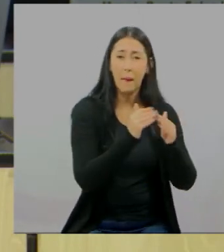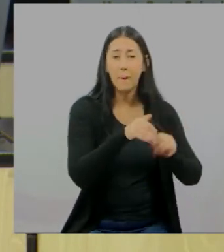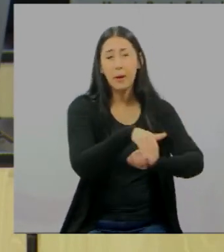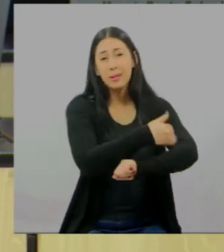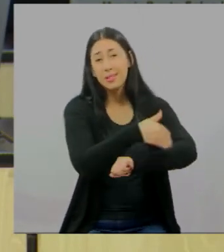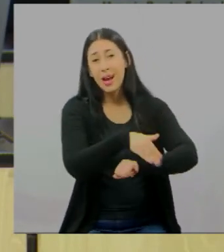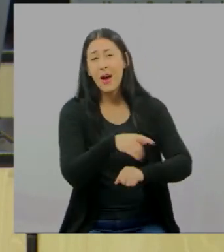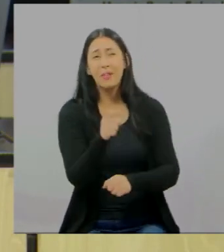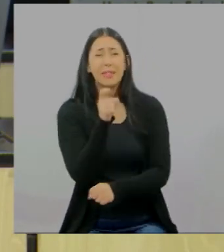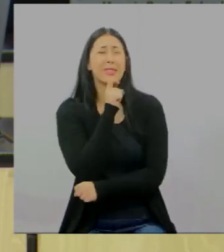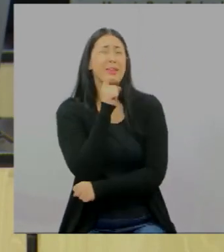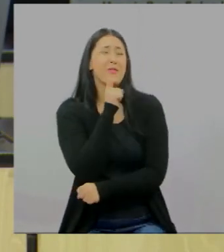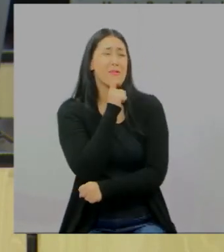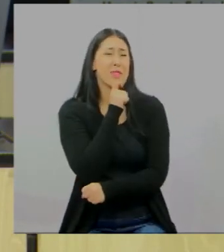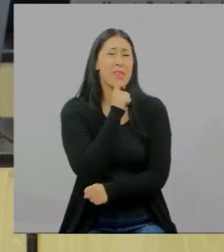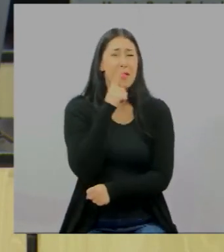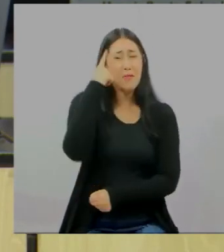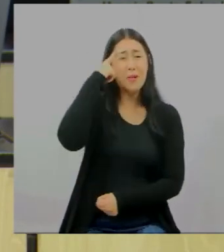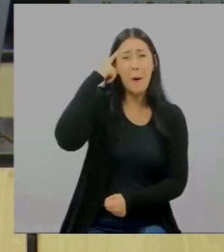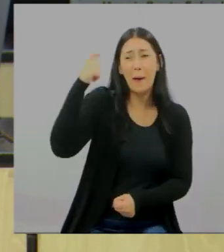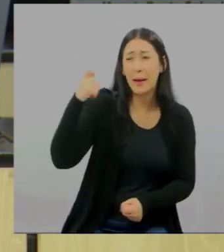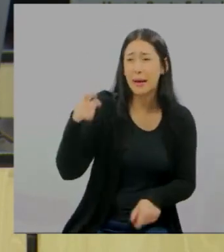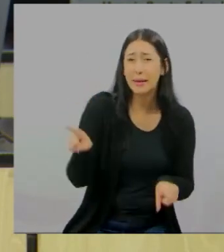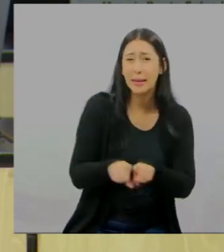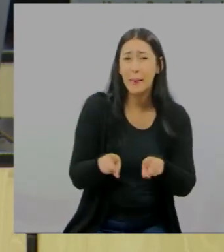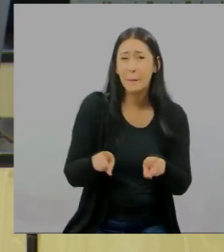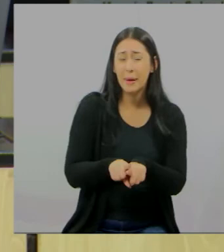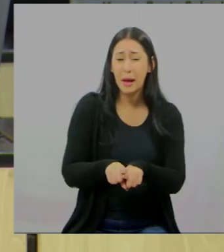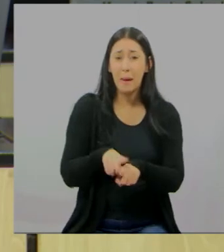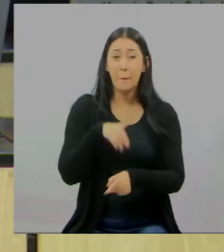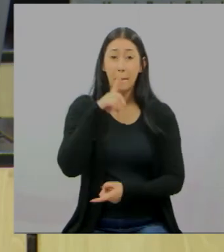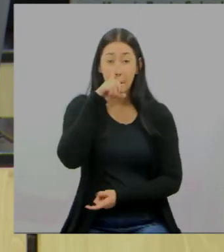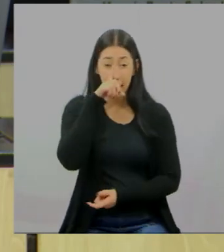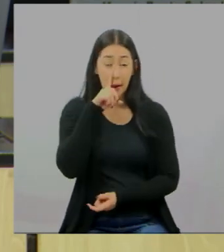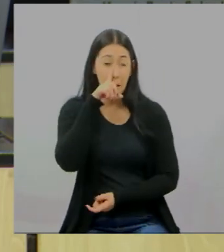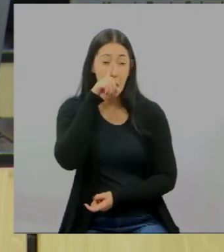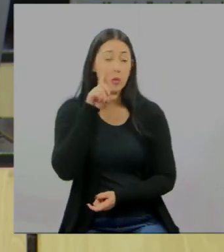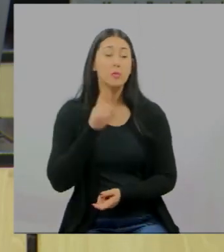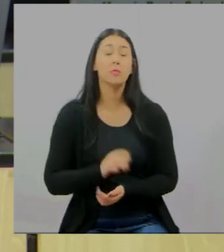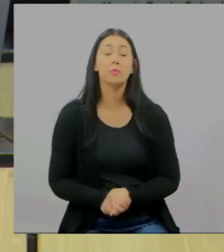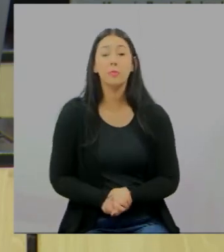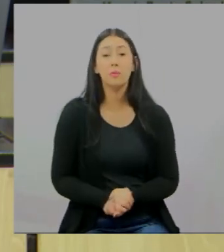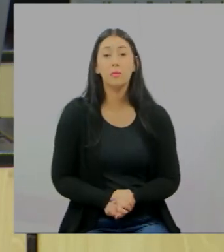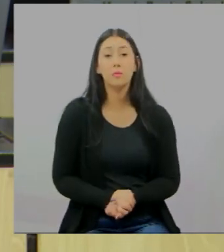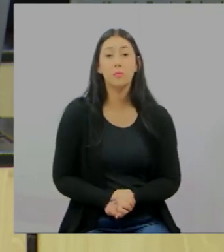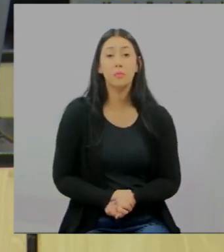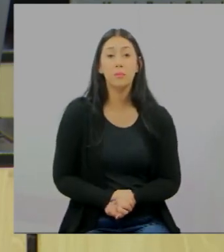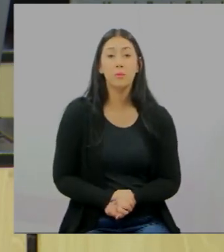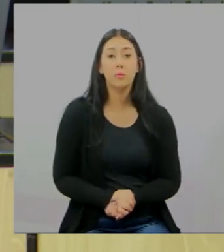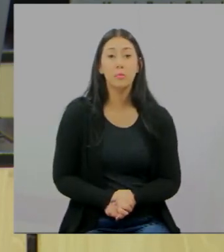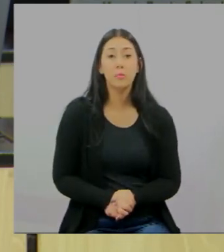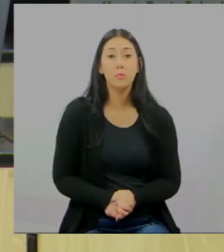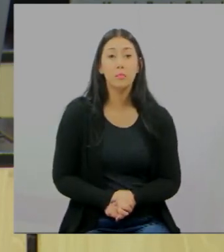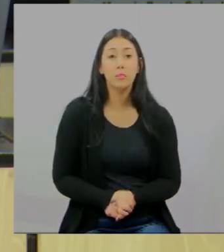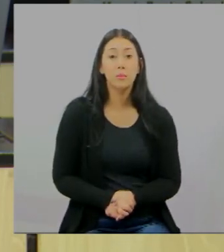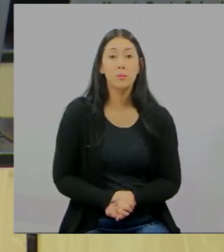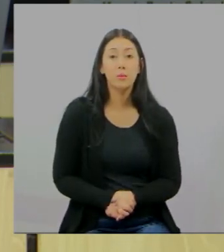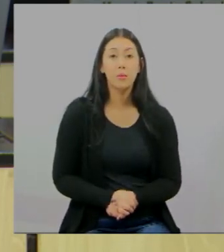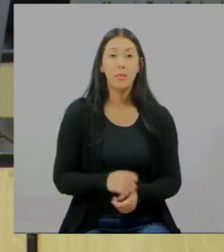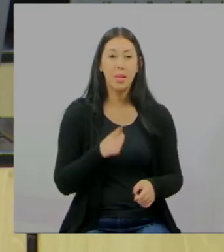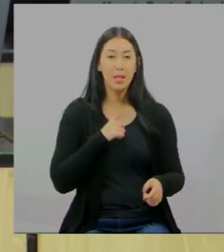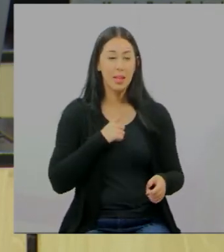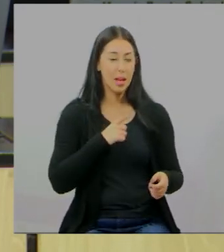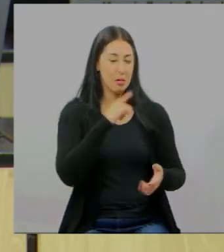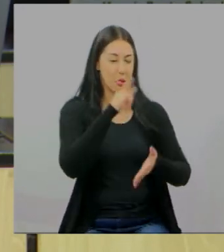à friagem, violência e grupos no centro e adjacências, nesta urbe, e acerca de despesas com